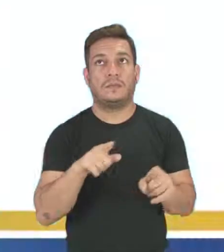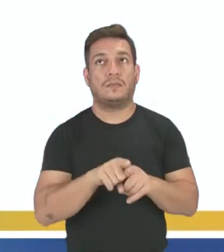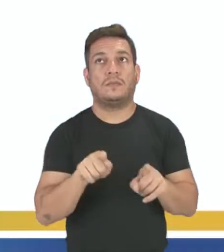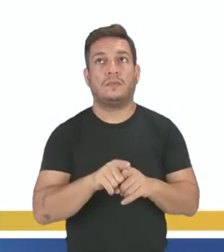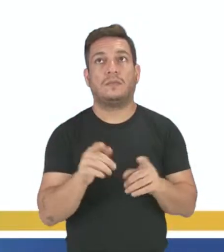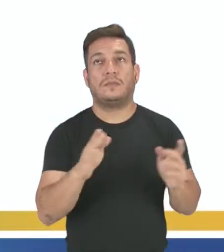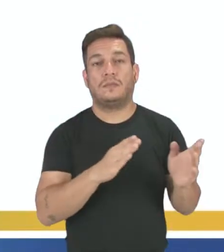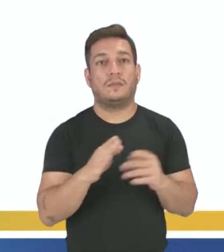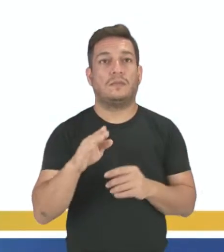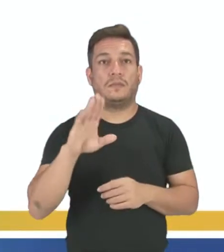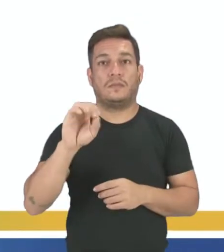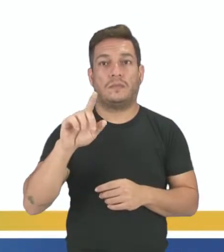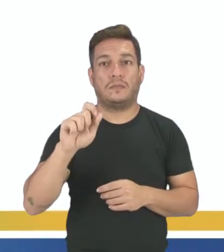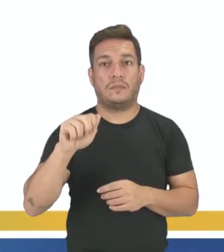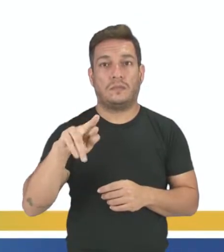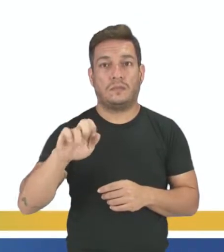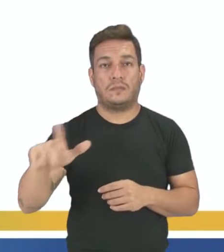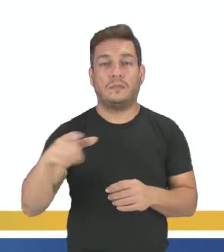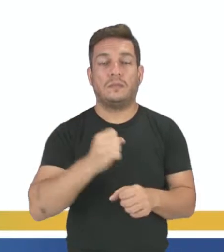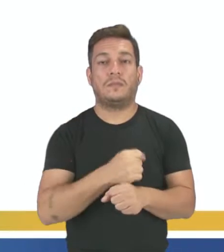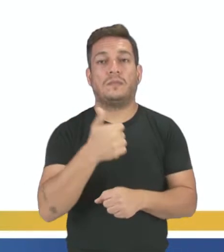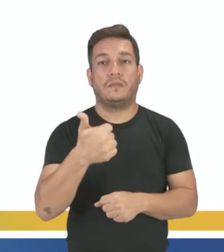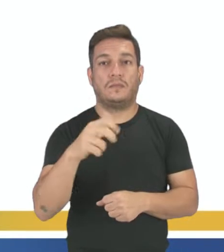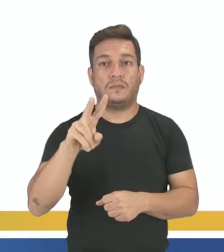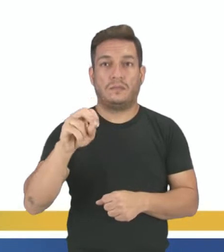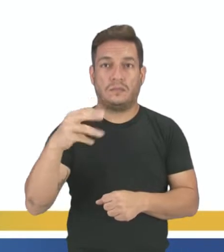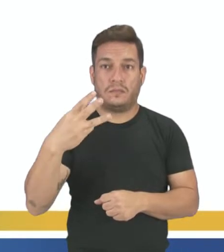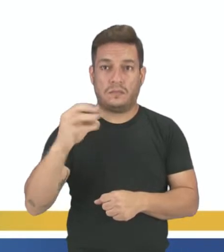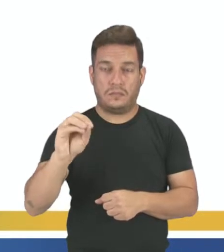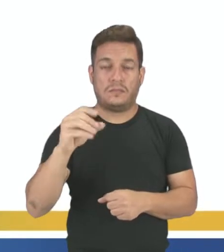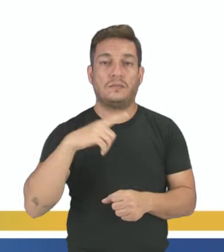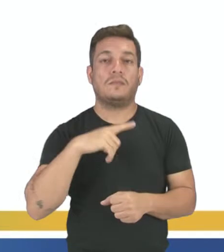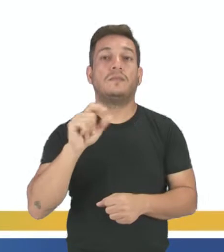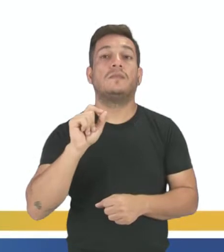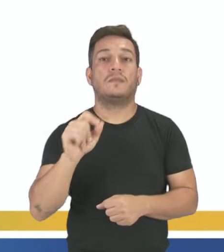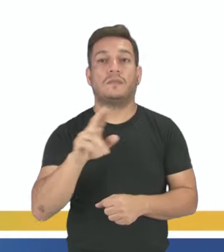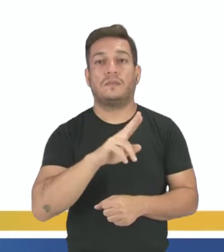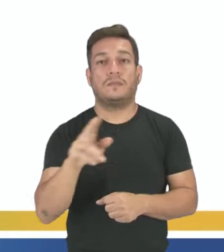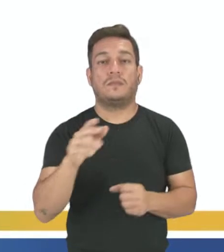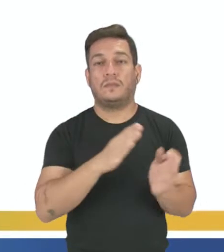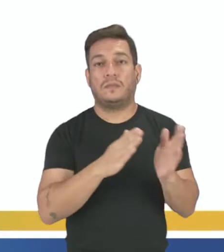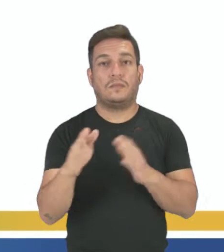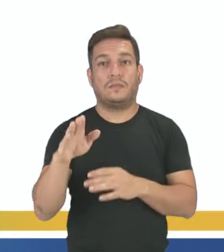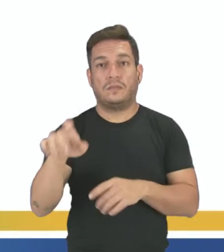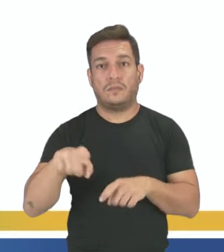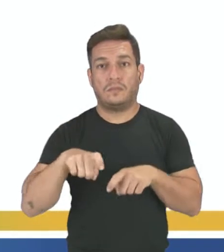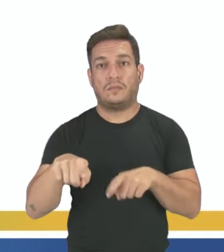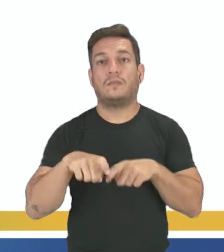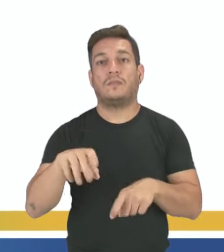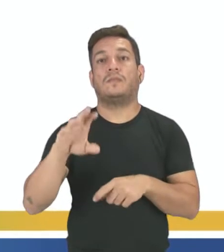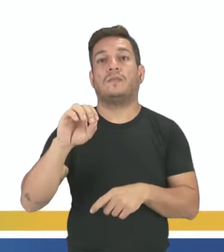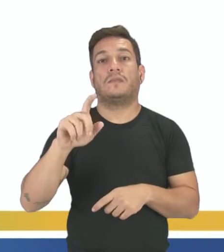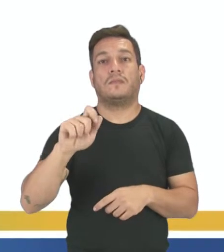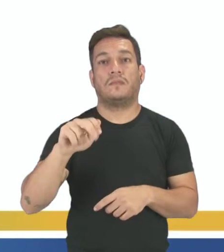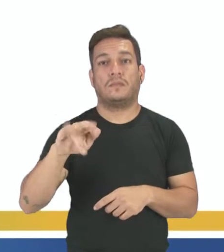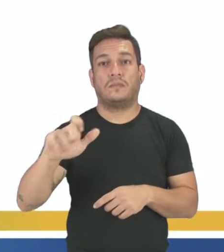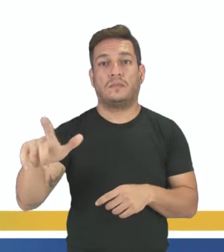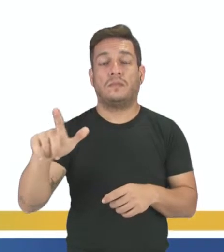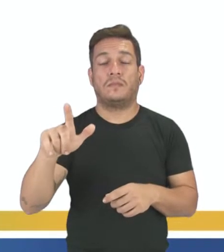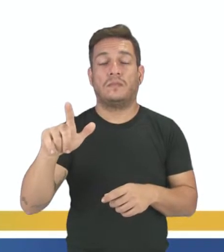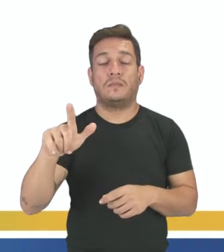o período colonial. A partir de 1530, nós vamos ter o que nós chamamos de período colonial. Esse